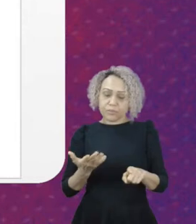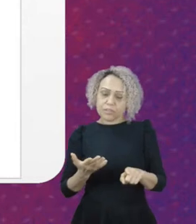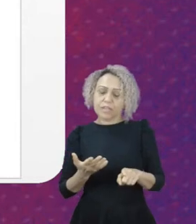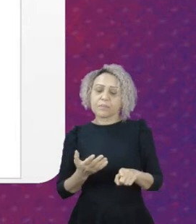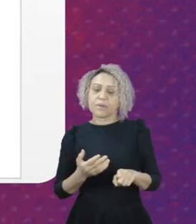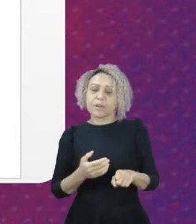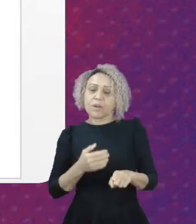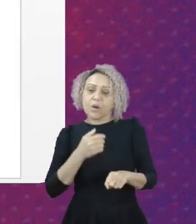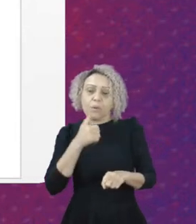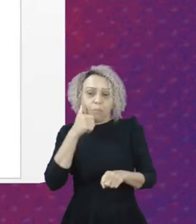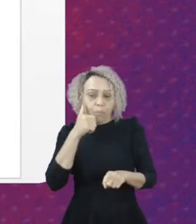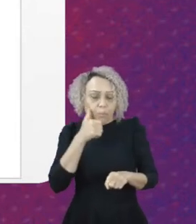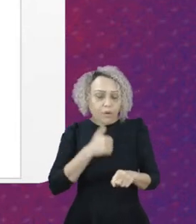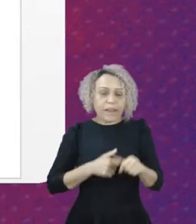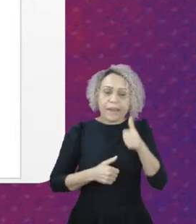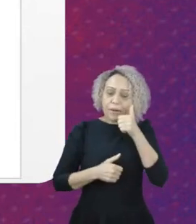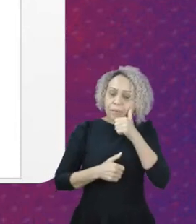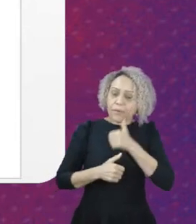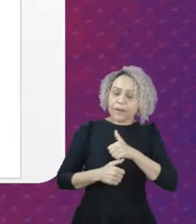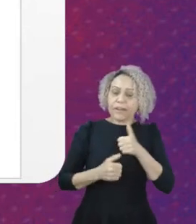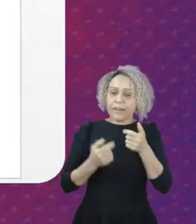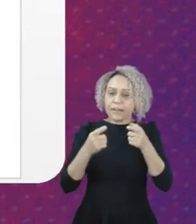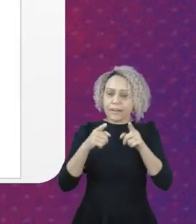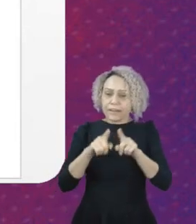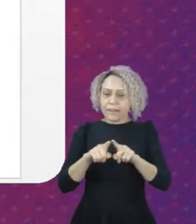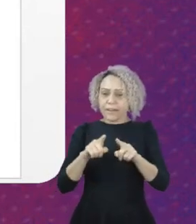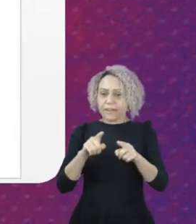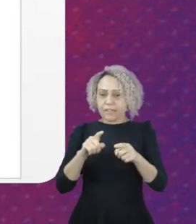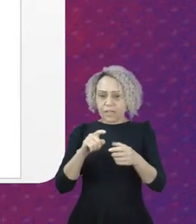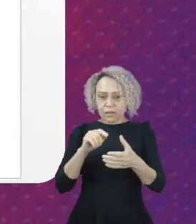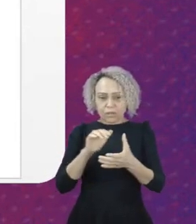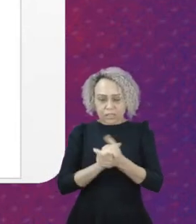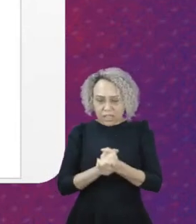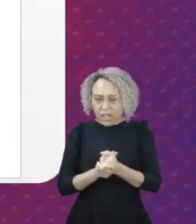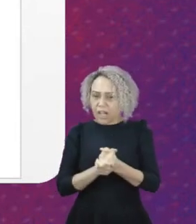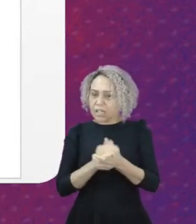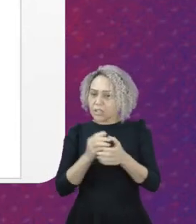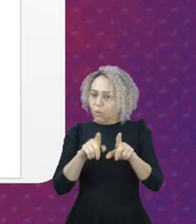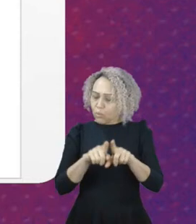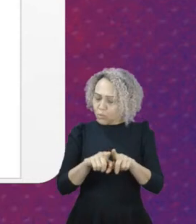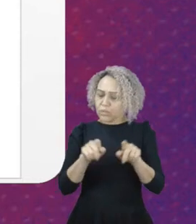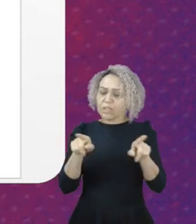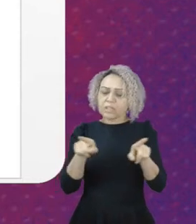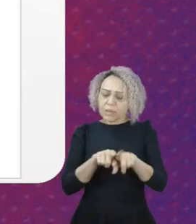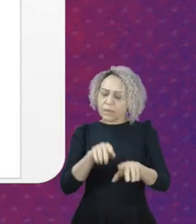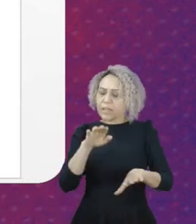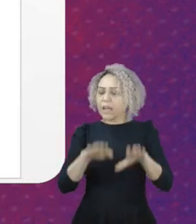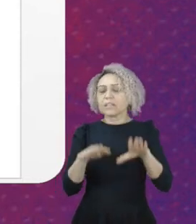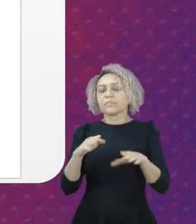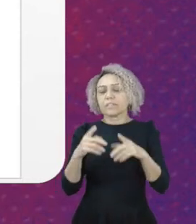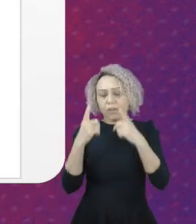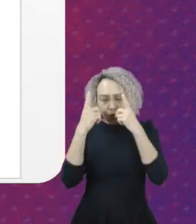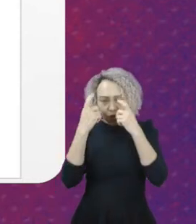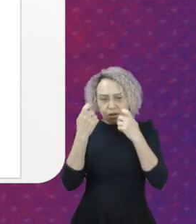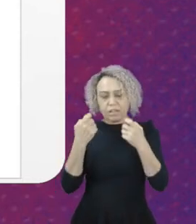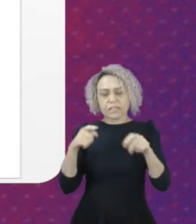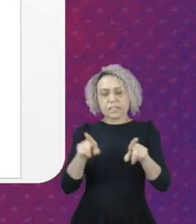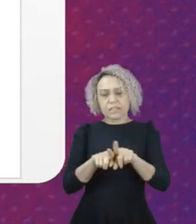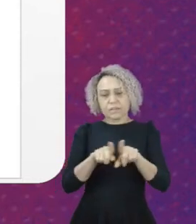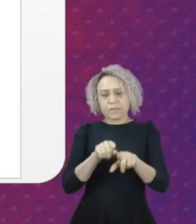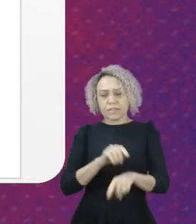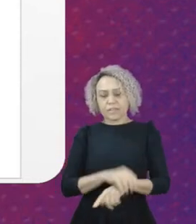ex-parceiras. Isso é importante a gente estabelecer. Mas qualquer homem pode ser violento com as